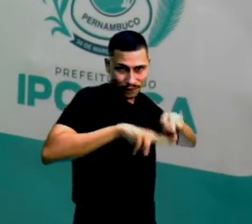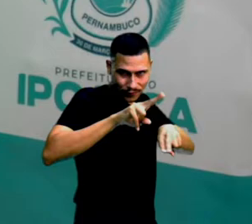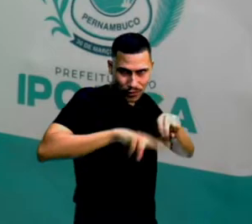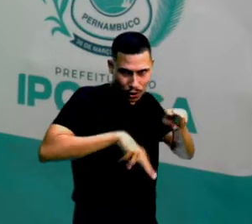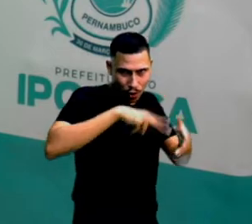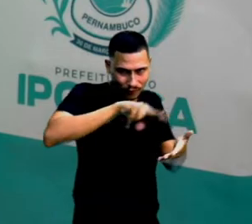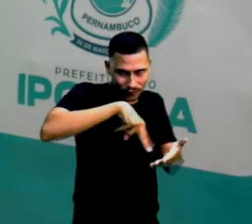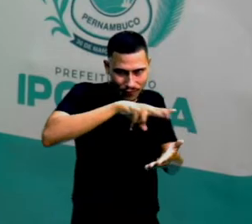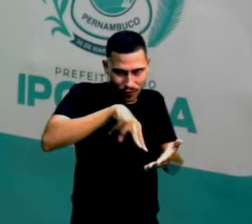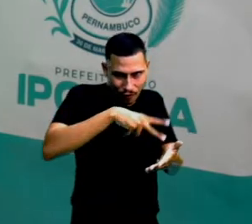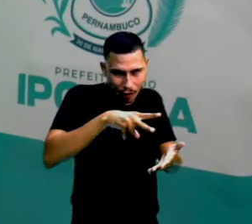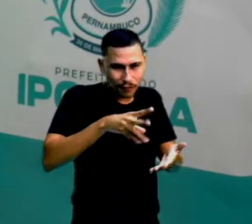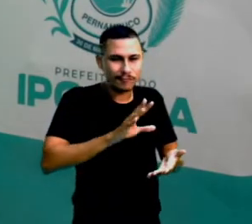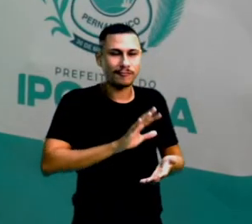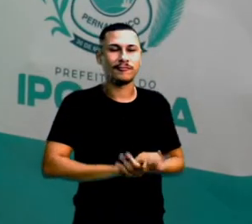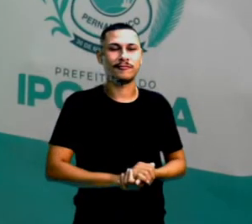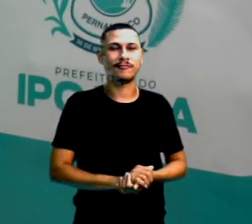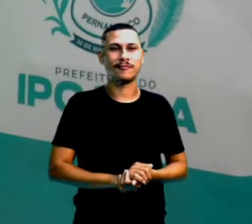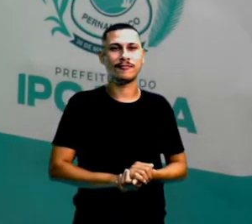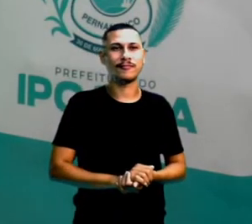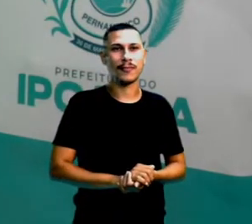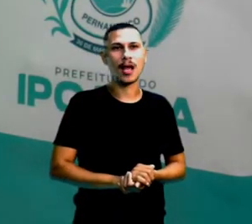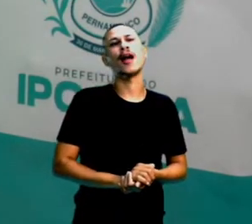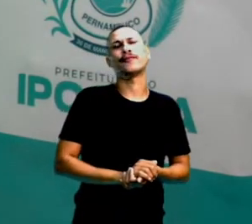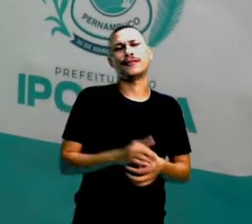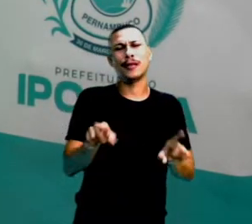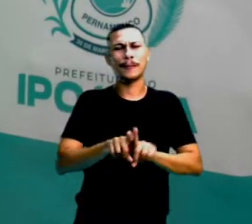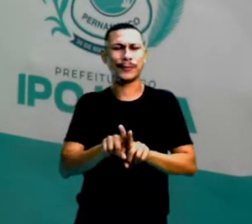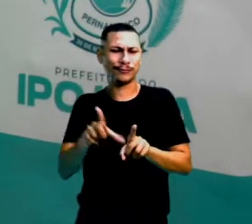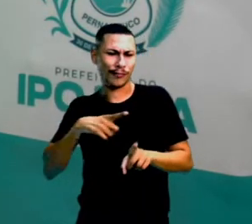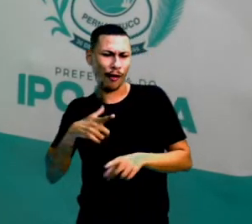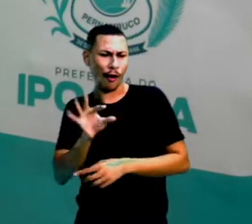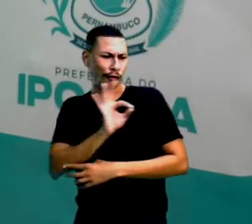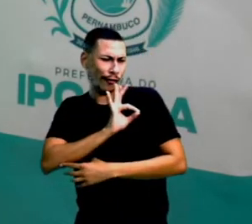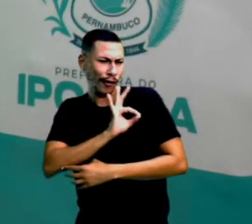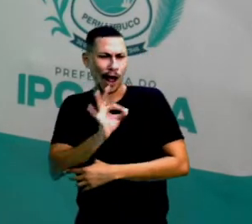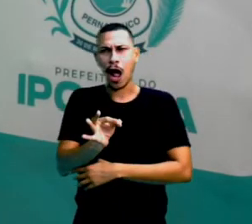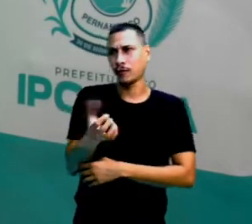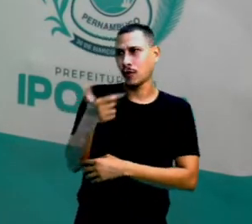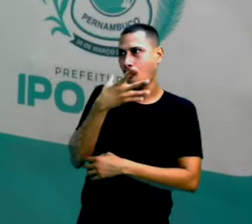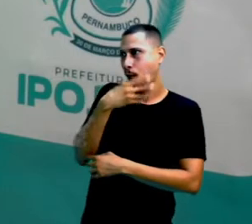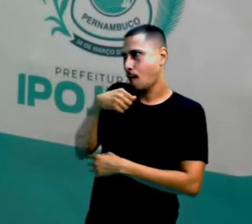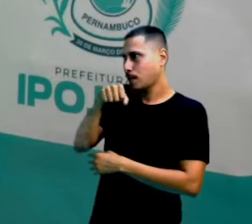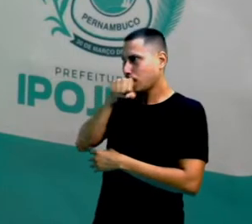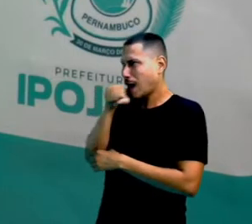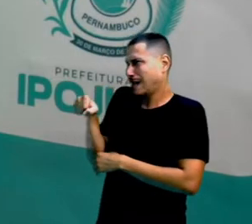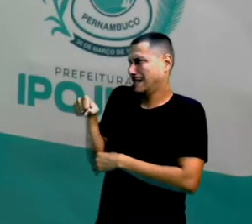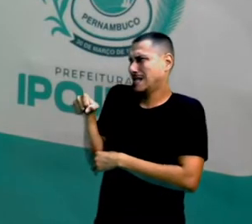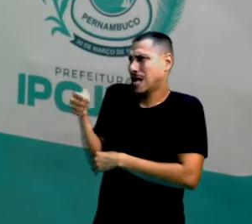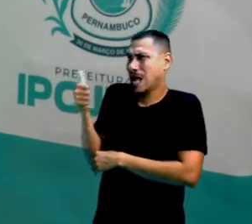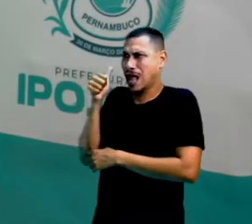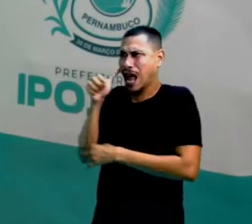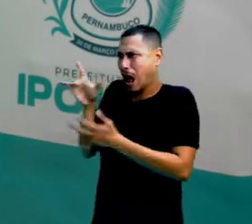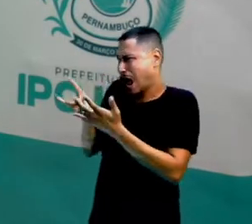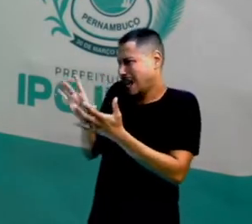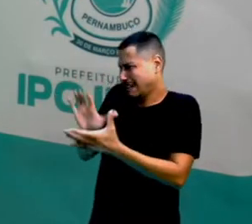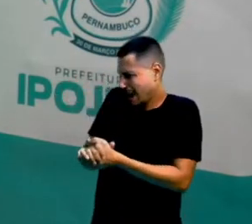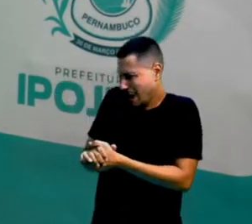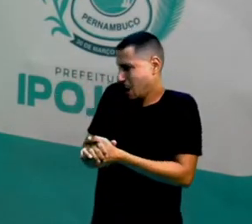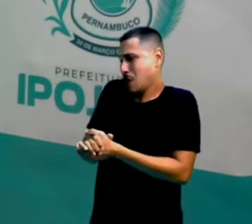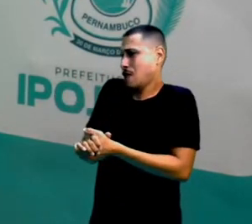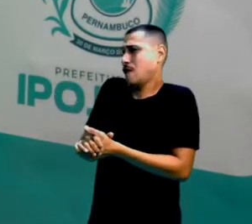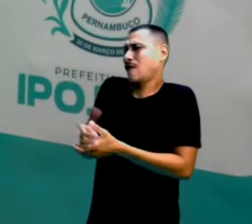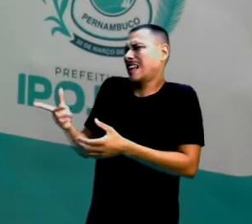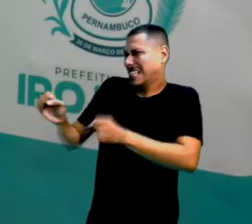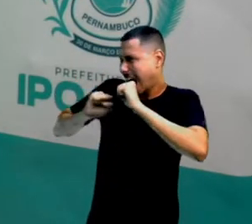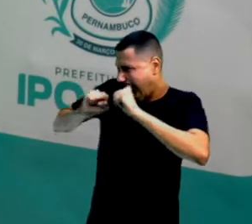porque o caba mexeu com ela, aí o delegado está lá para garantir o casamento, o pai da noiva está brabo, a mãe da noiva desmaia, é aquela confusão que a gente